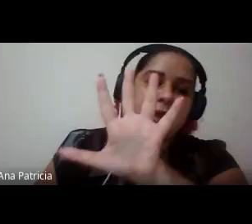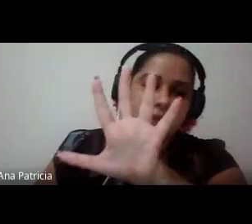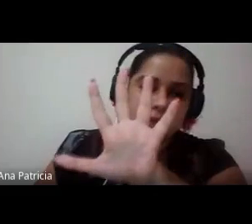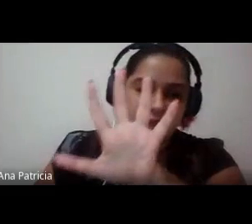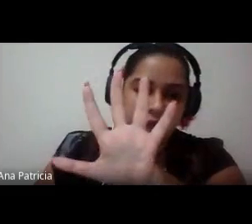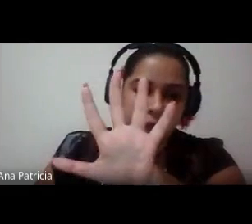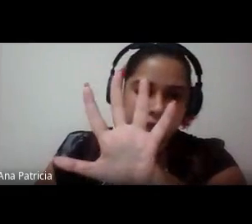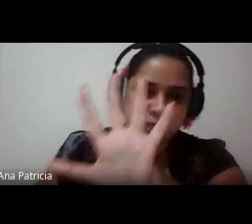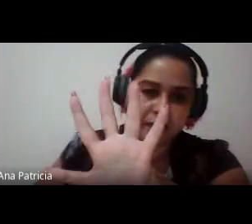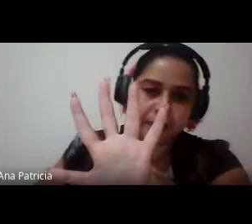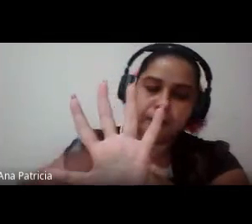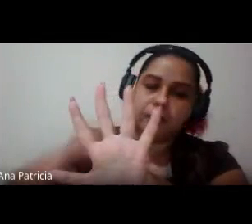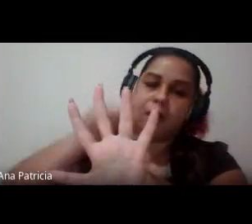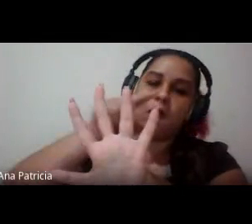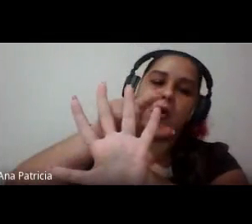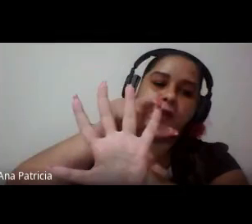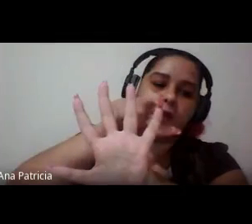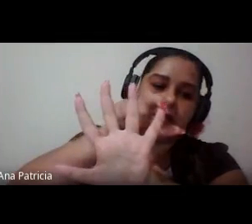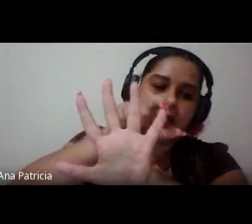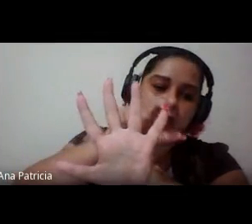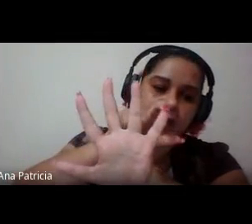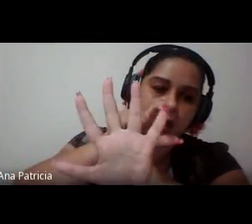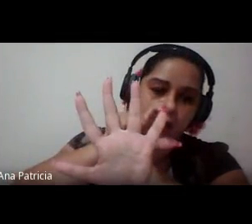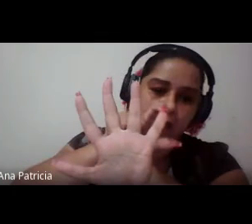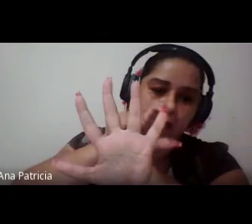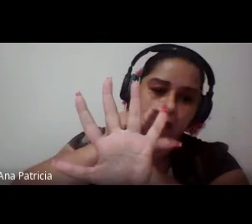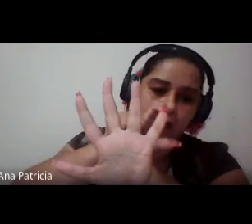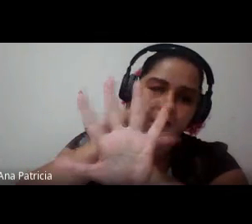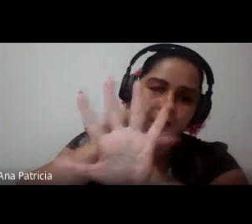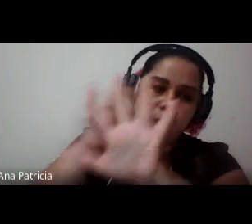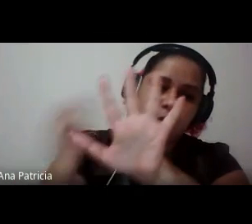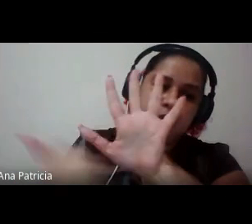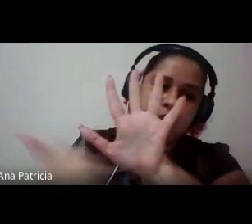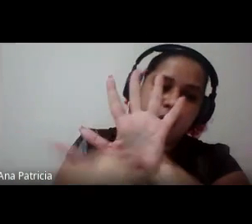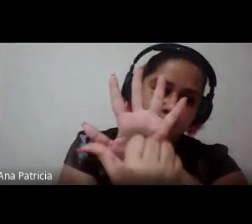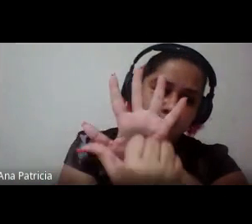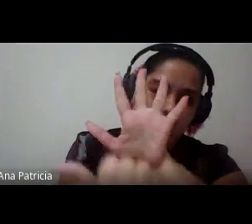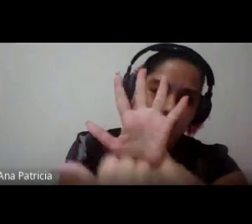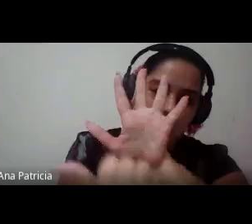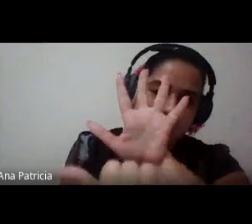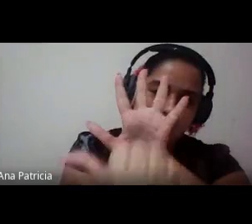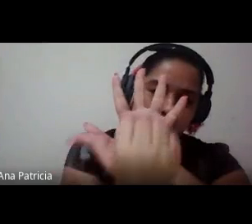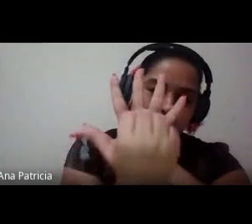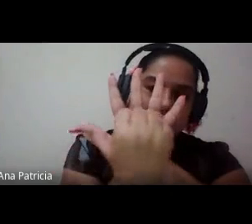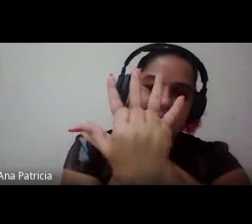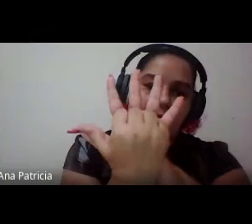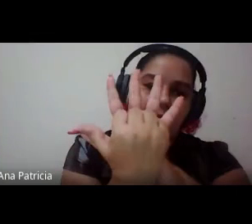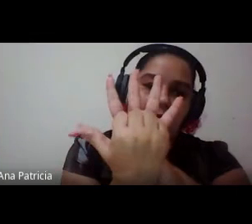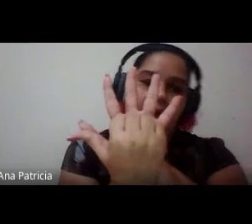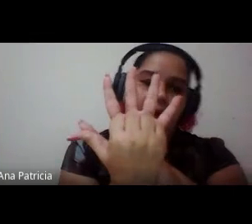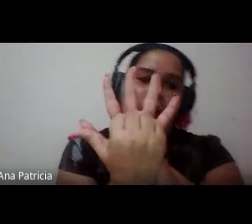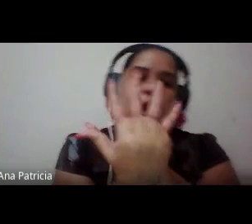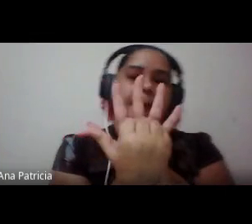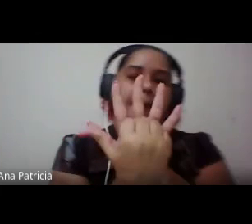principais que vocês devem conhecer. Configuração de mão, o sinal é esse. Polegar com polegar,